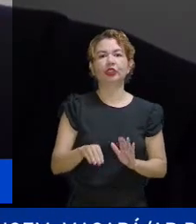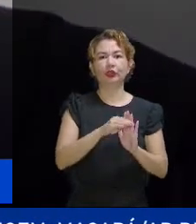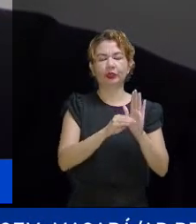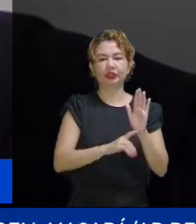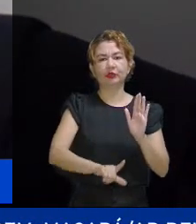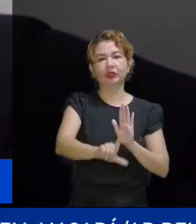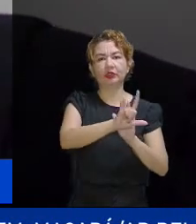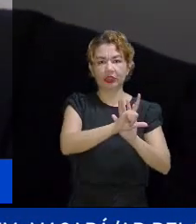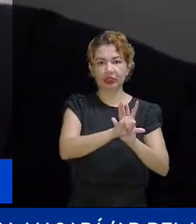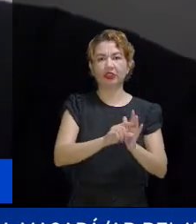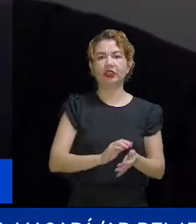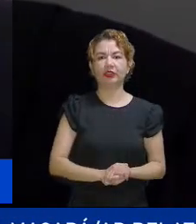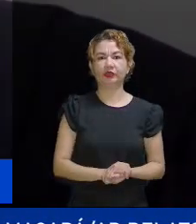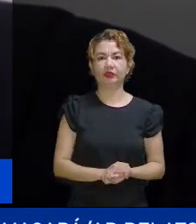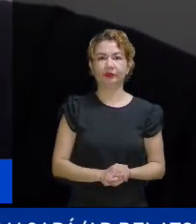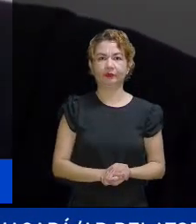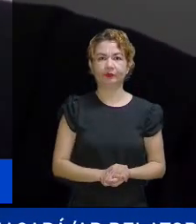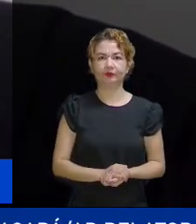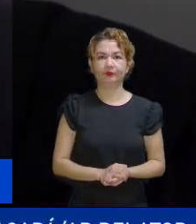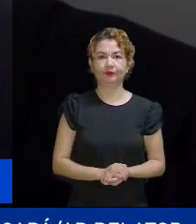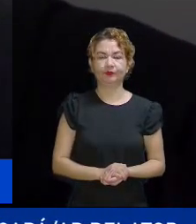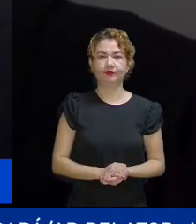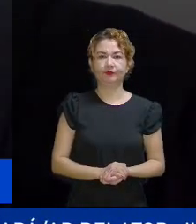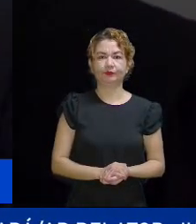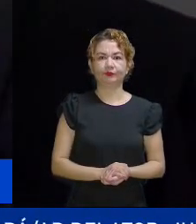da legalidade.